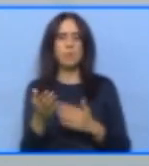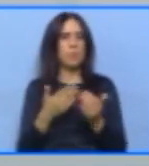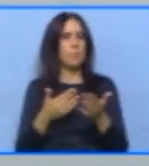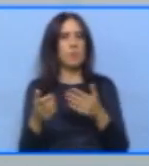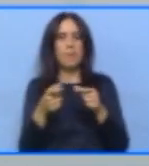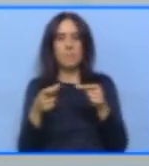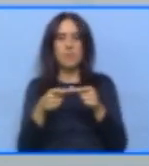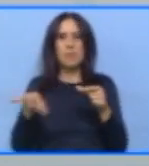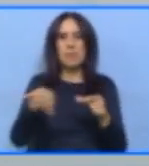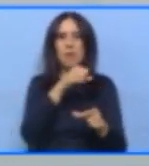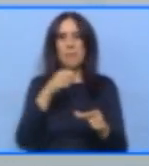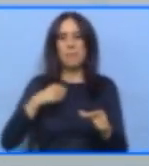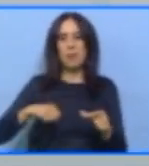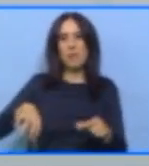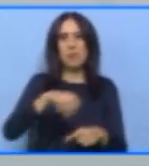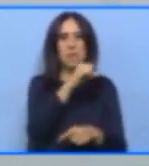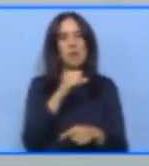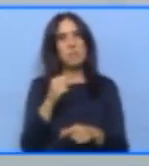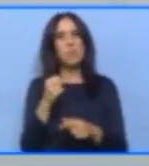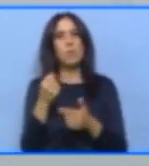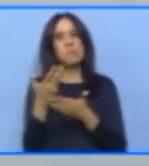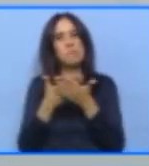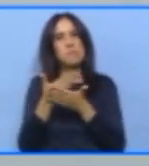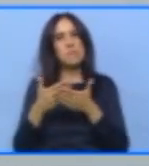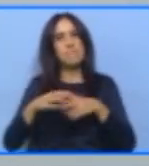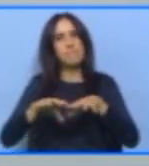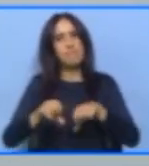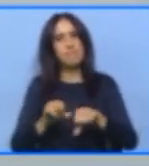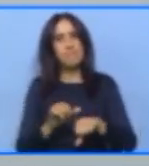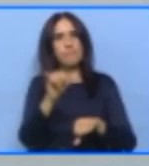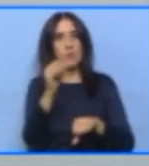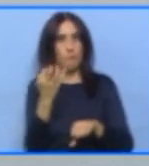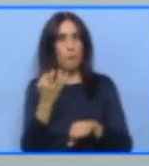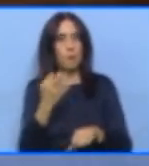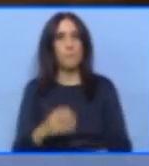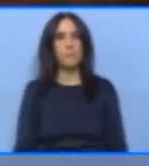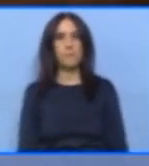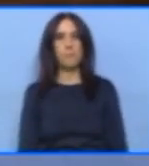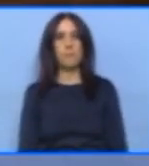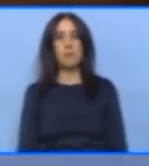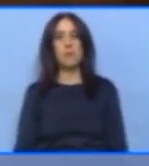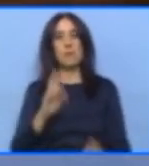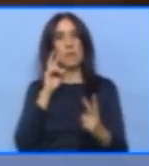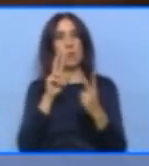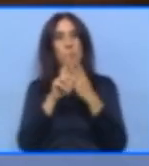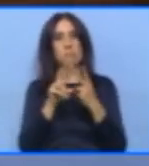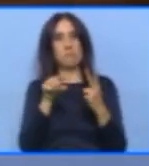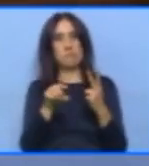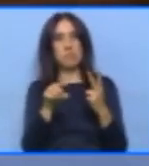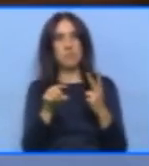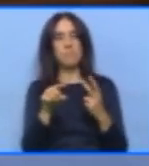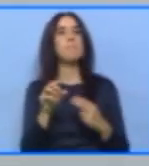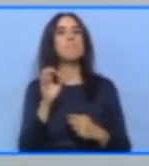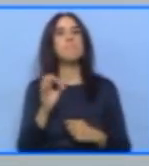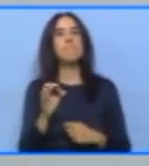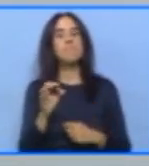os bilhetes, traz as malas, eu trato do check-in, e assim fizemos. E nesse encontro, o